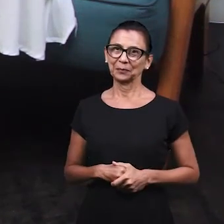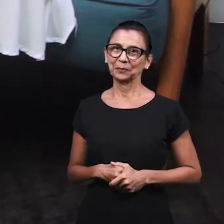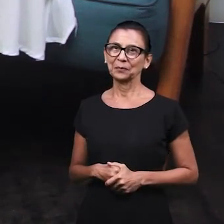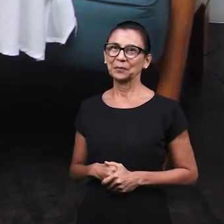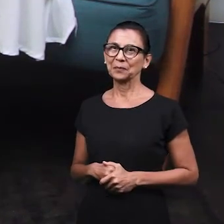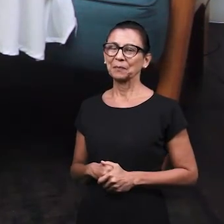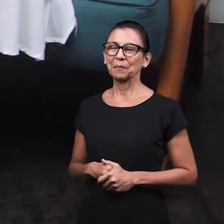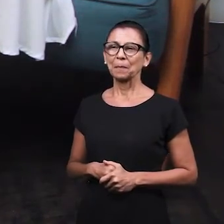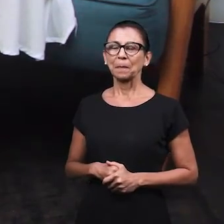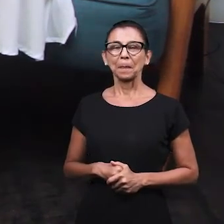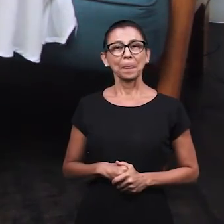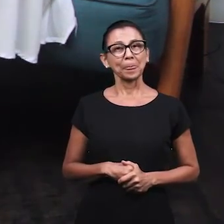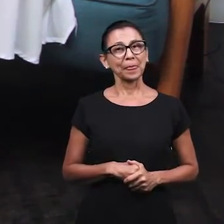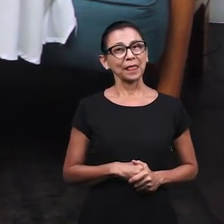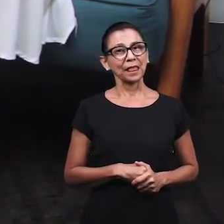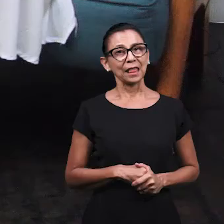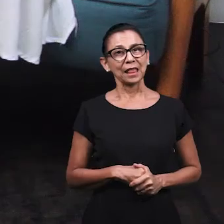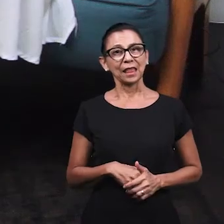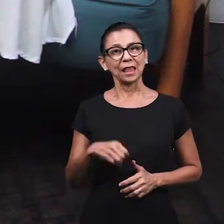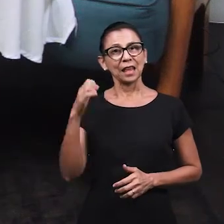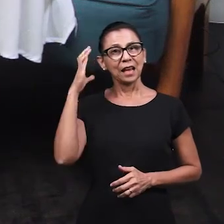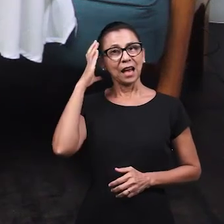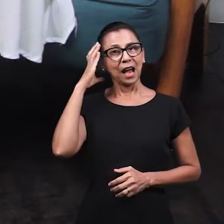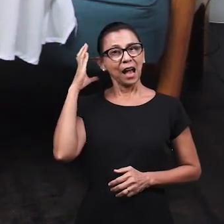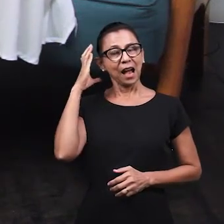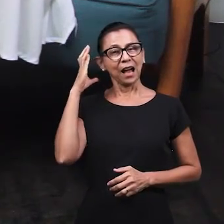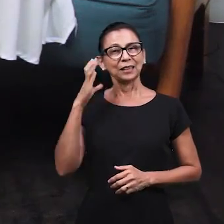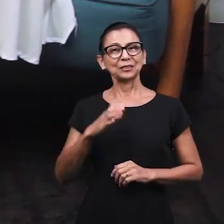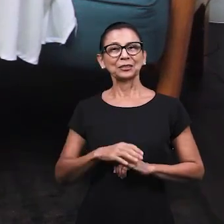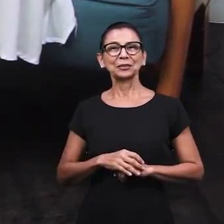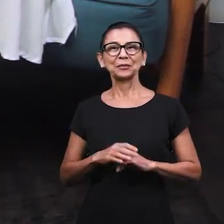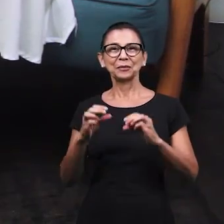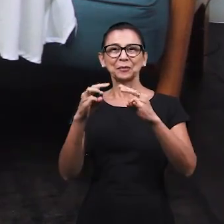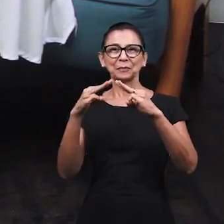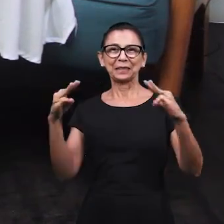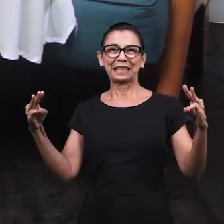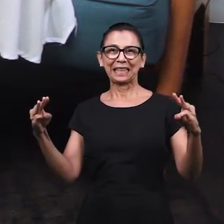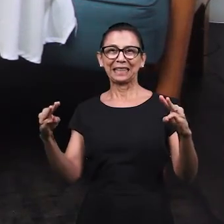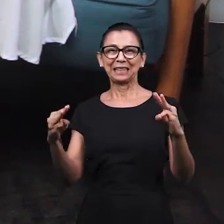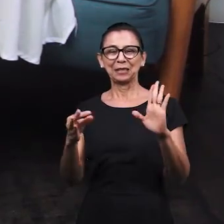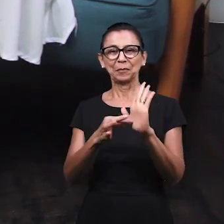projeto? A direção da rádio me fez uma proposta. Eu?